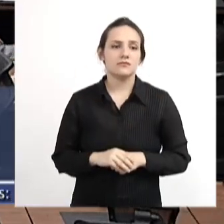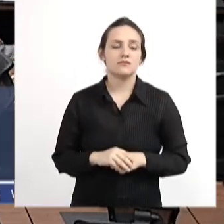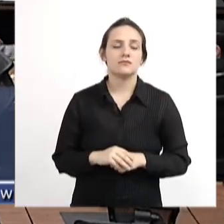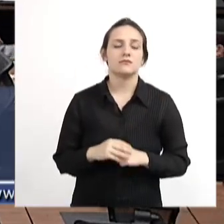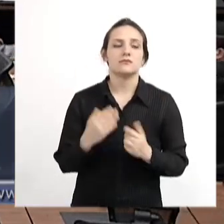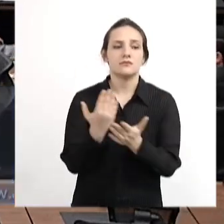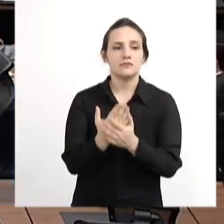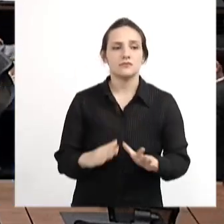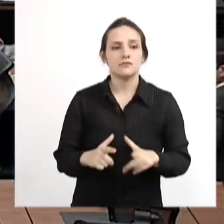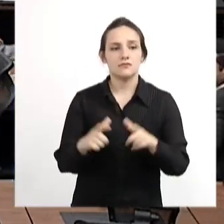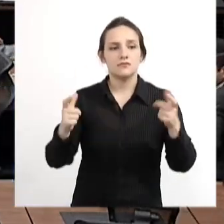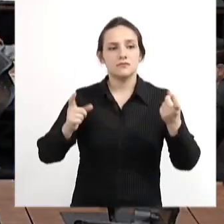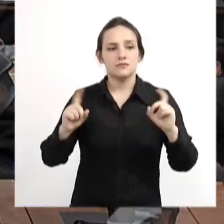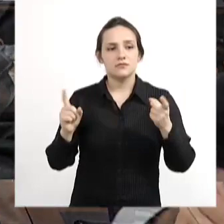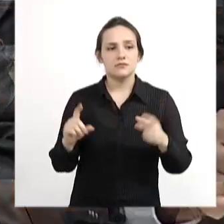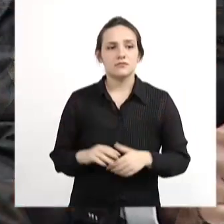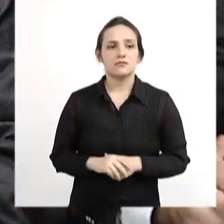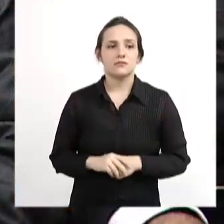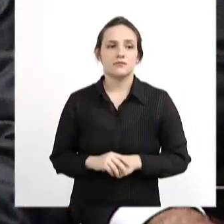Encerrado o grande expediente.